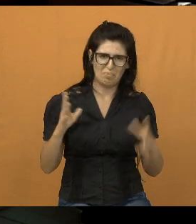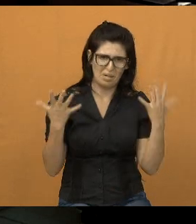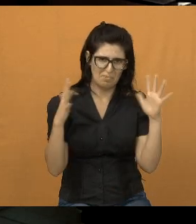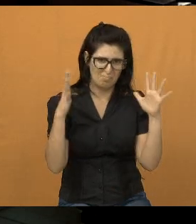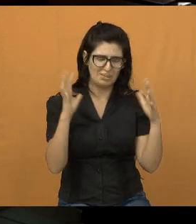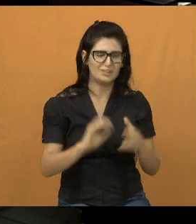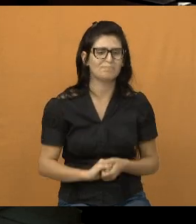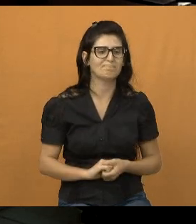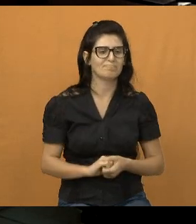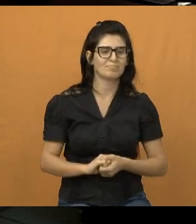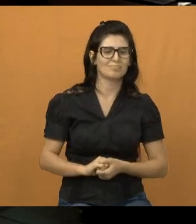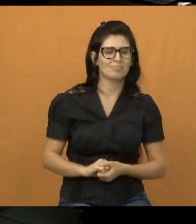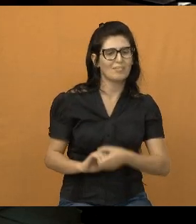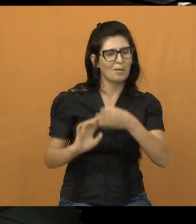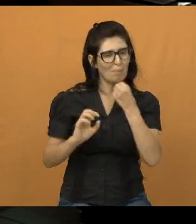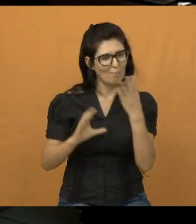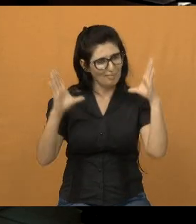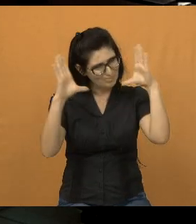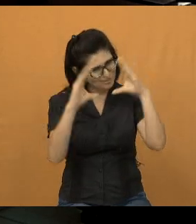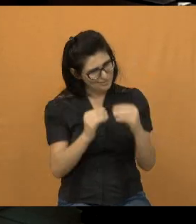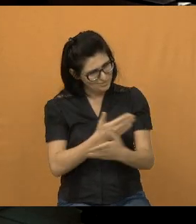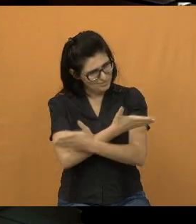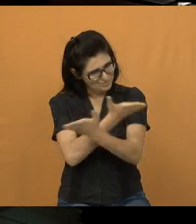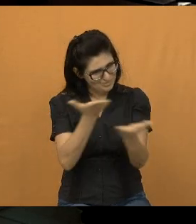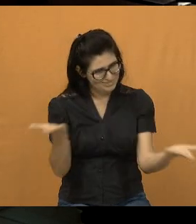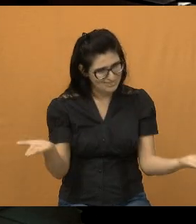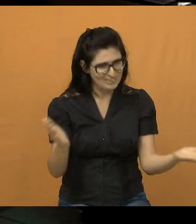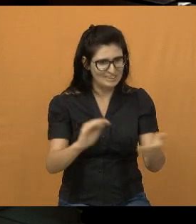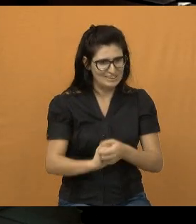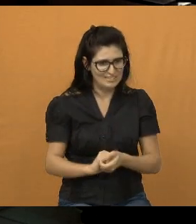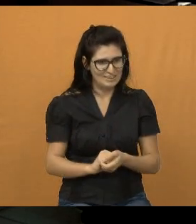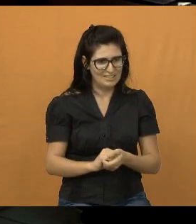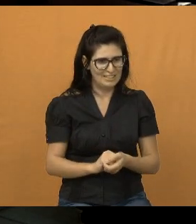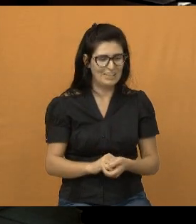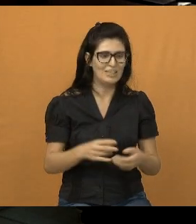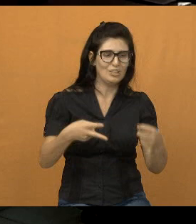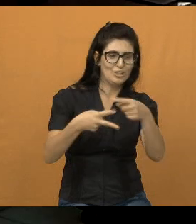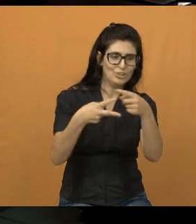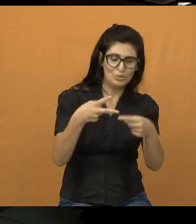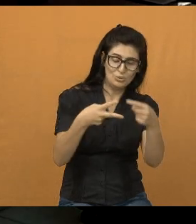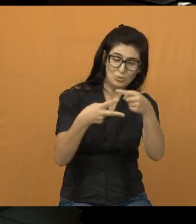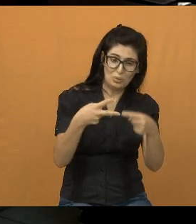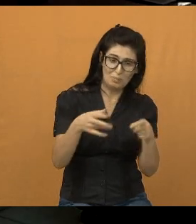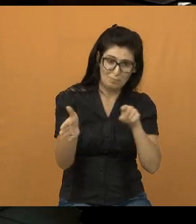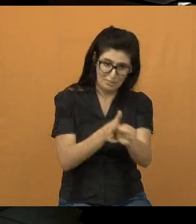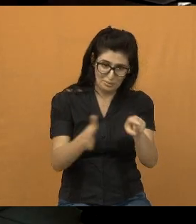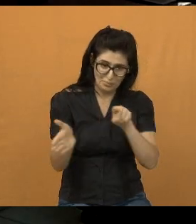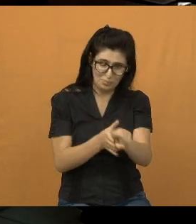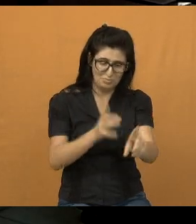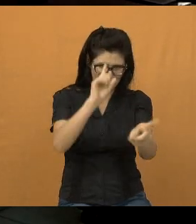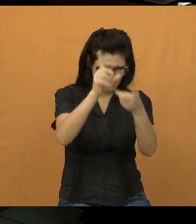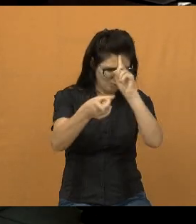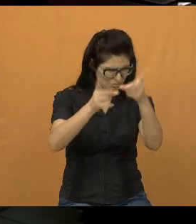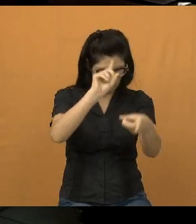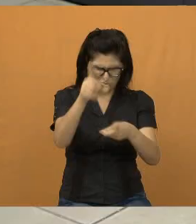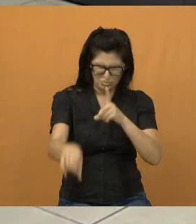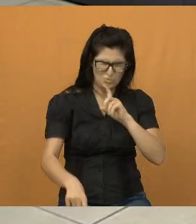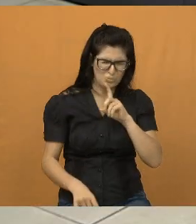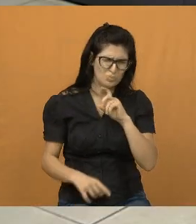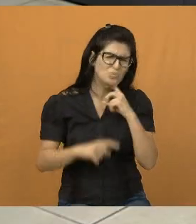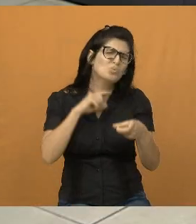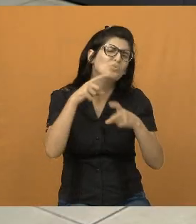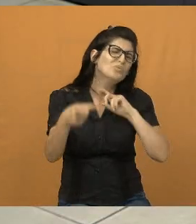Boa noite a todos e todas. Eu gostaria de fazer também 2 perguntas aqui, que me ficou meio na dúvida.